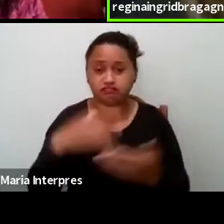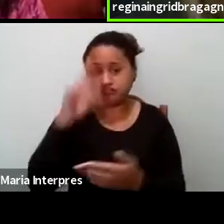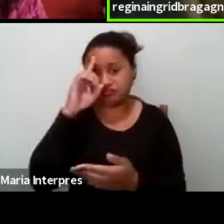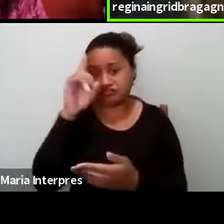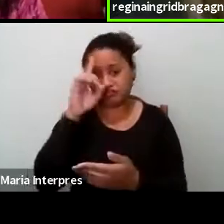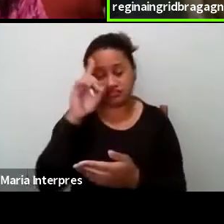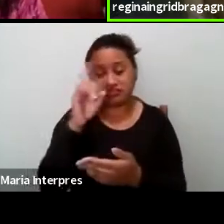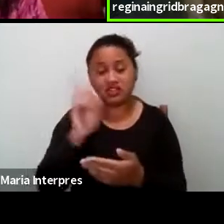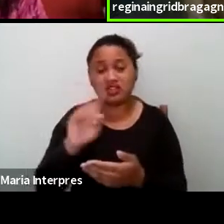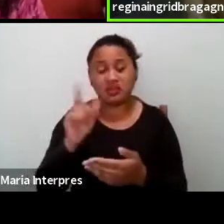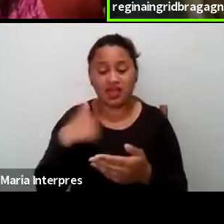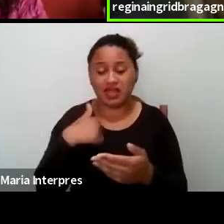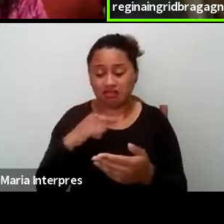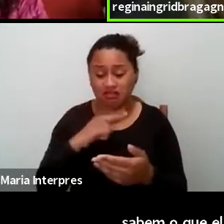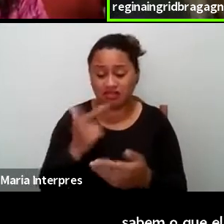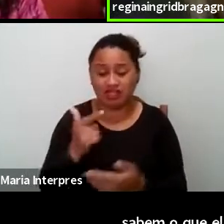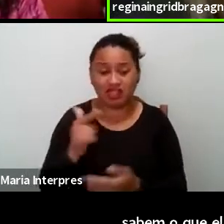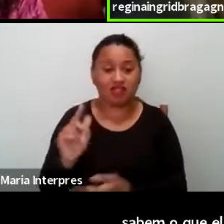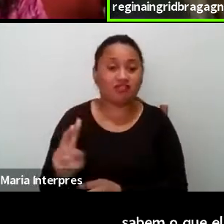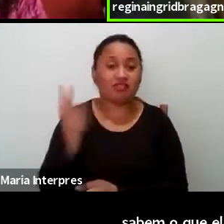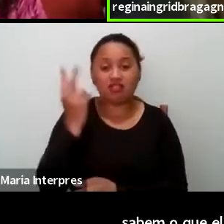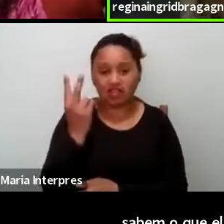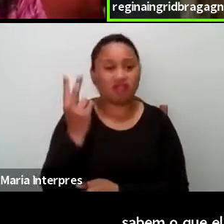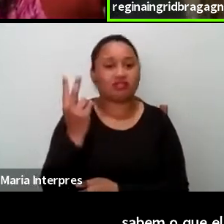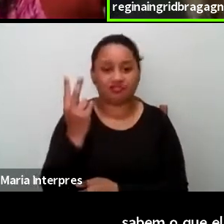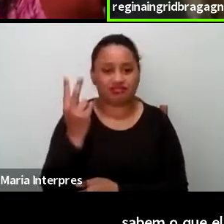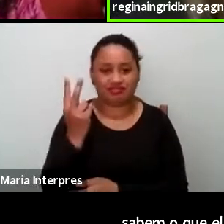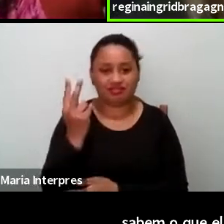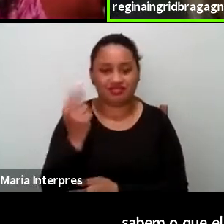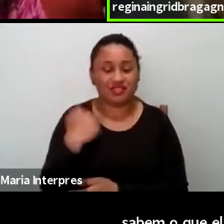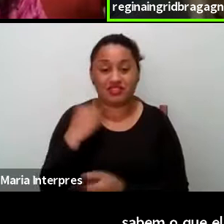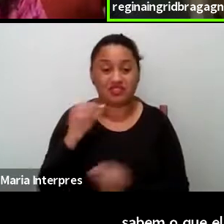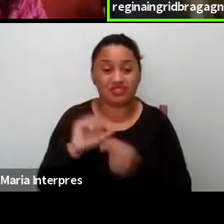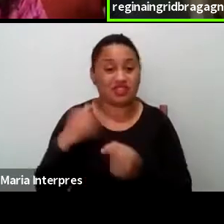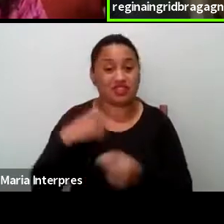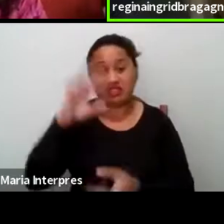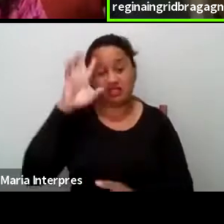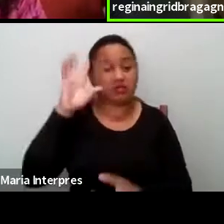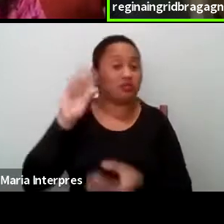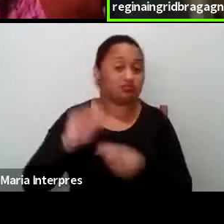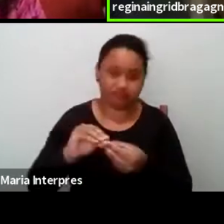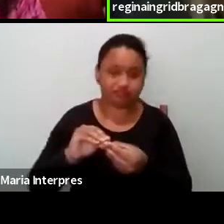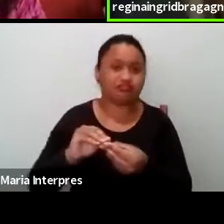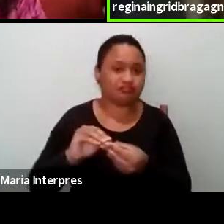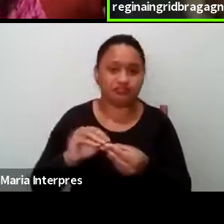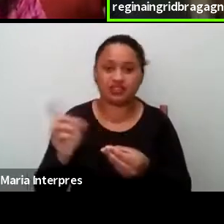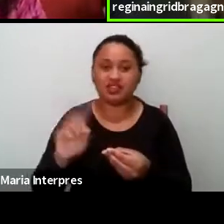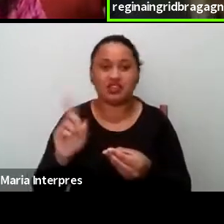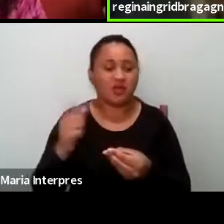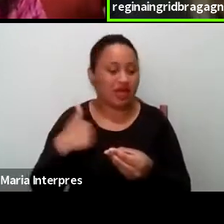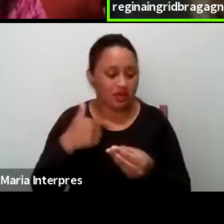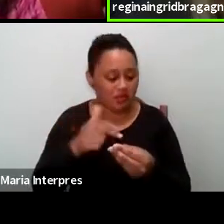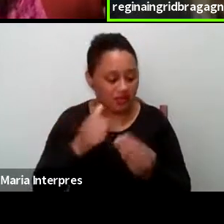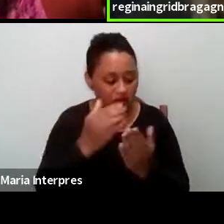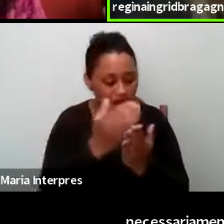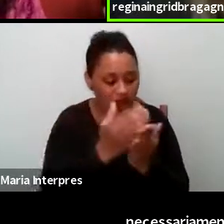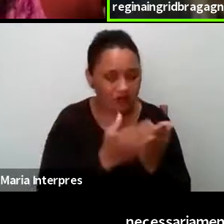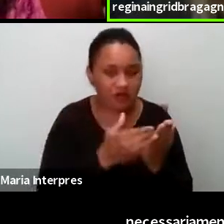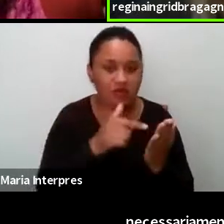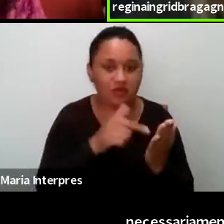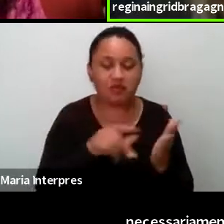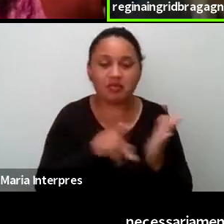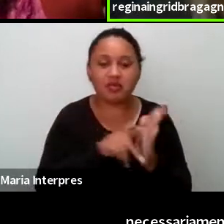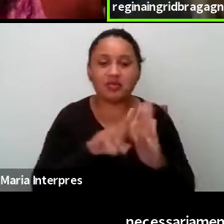necessariamente valorado, não é tornado inteligível, não é considerado curricular para a escola, né?